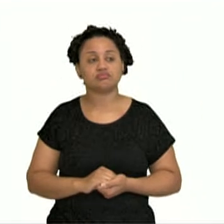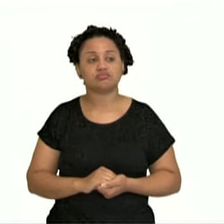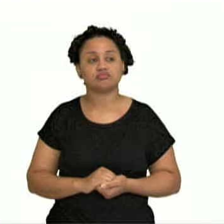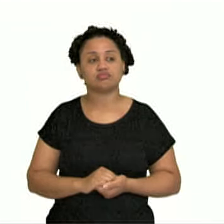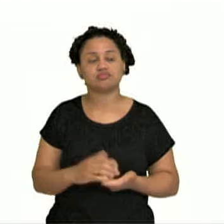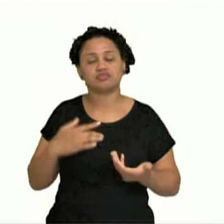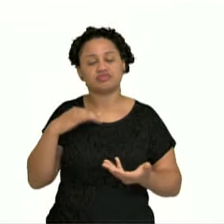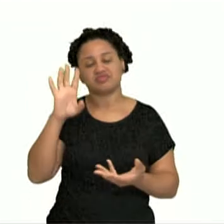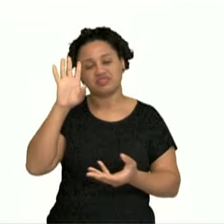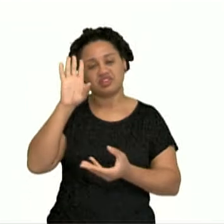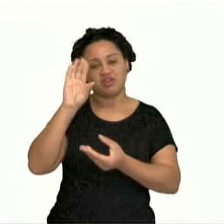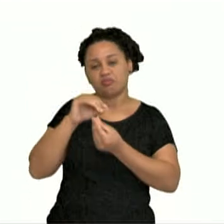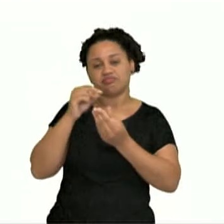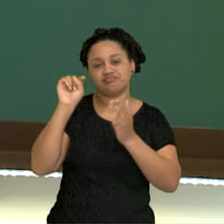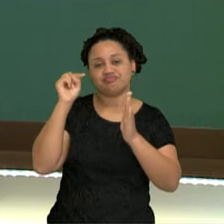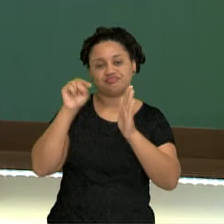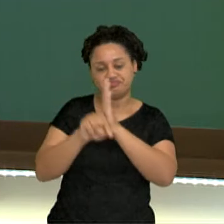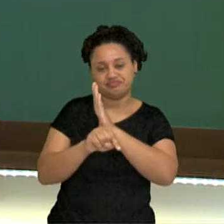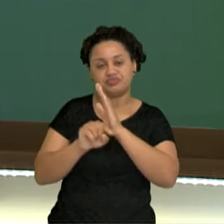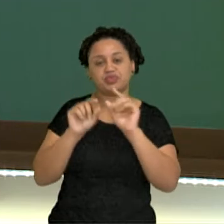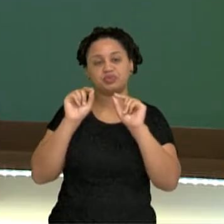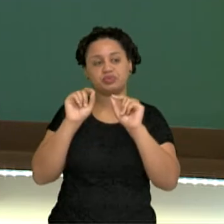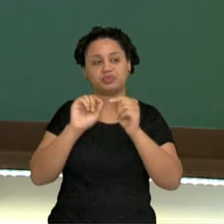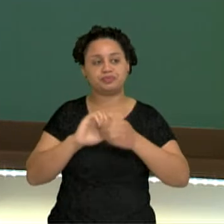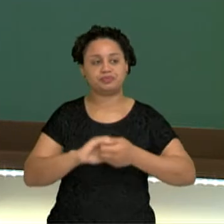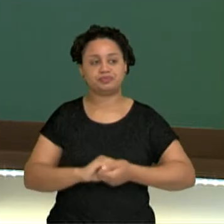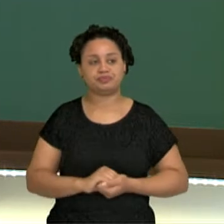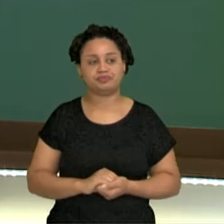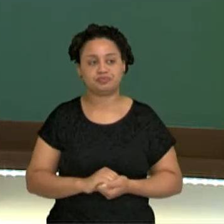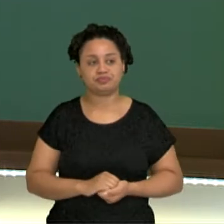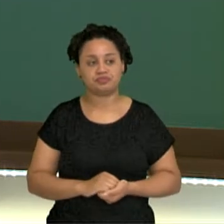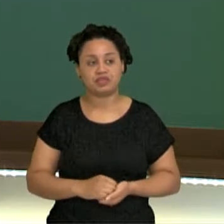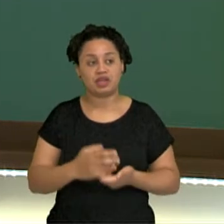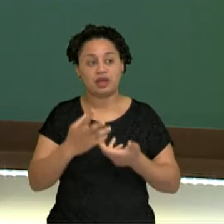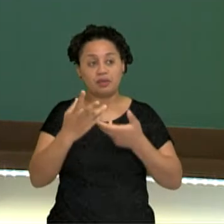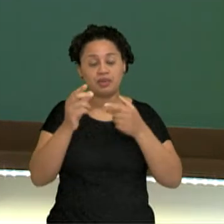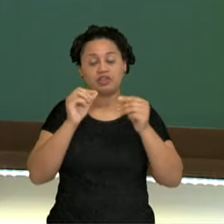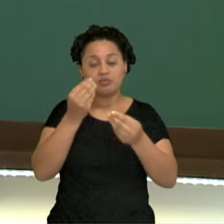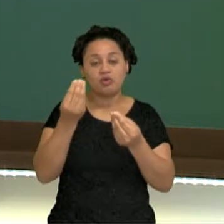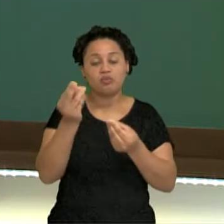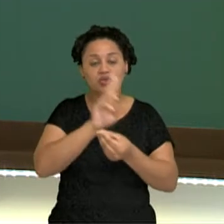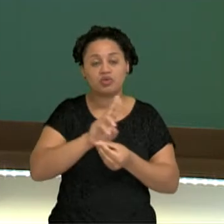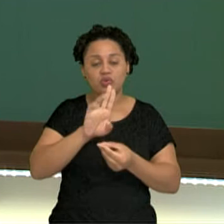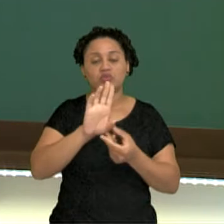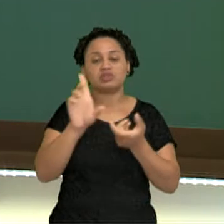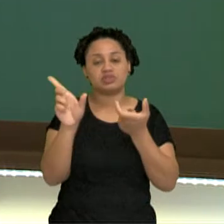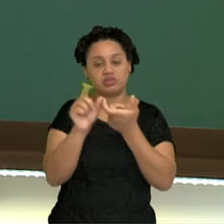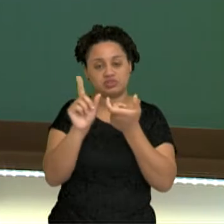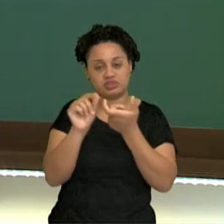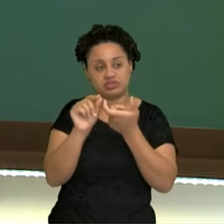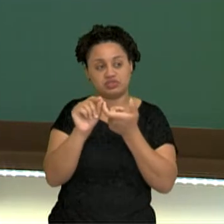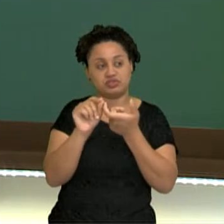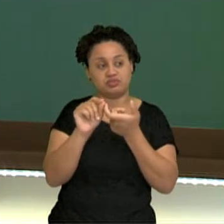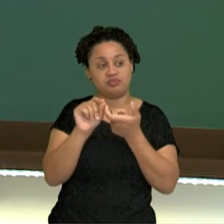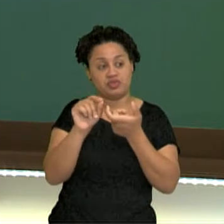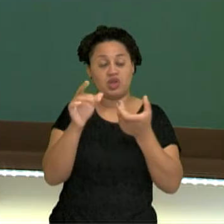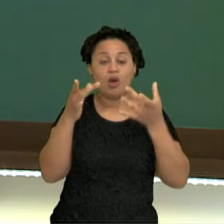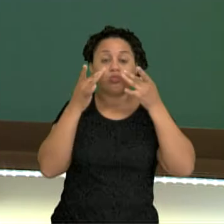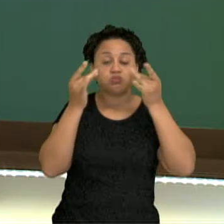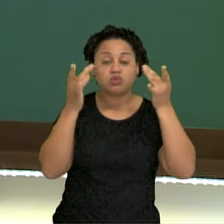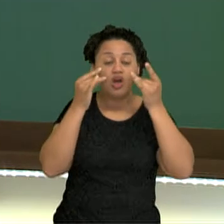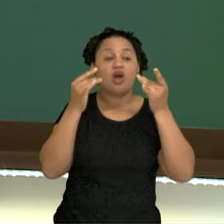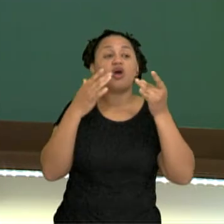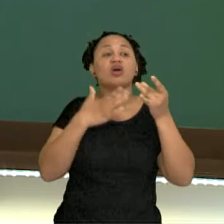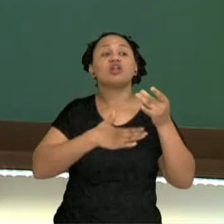Compreendendo um pouquinho mais, observe o emprego dos artigos definidos no comic. O gaturro, o que que ele gosta? Ele gosta de dormir